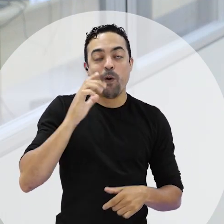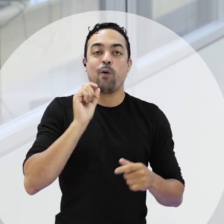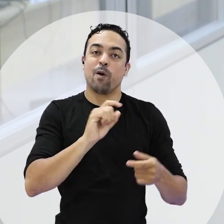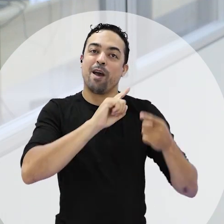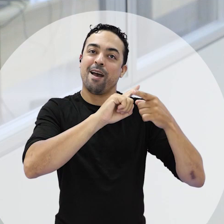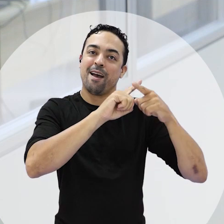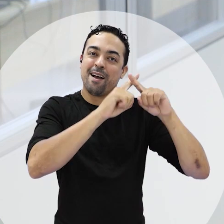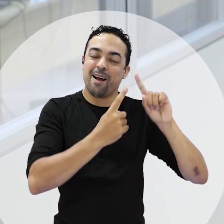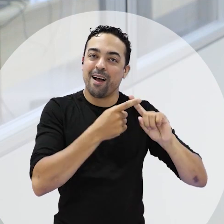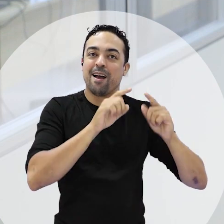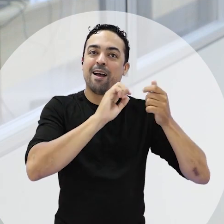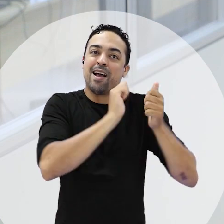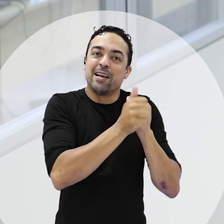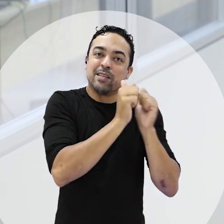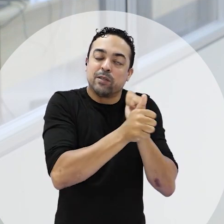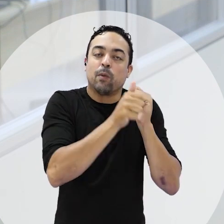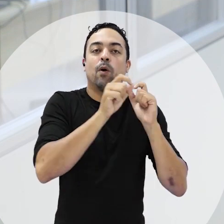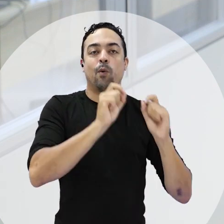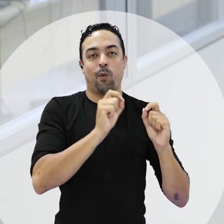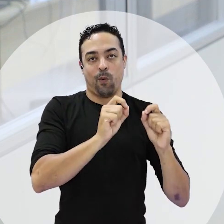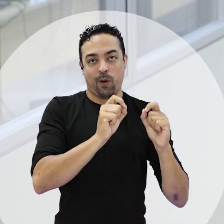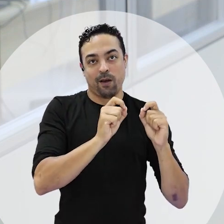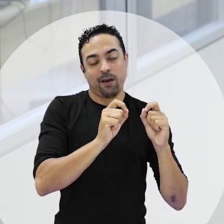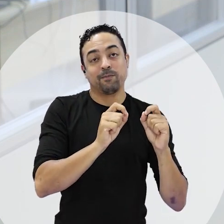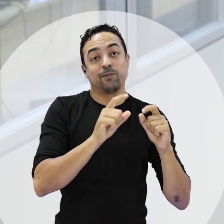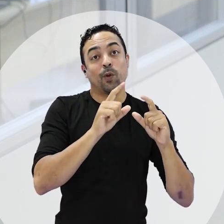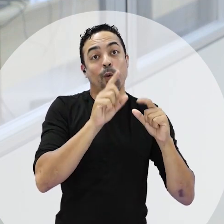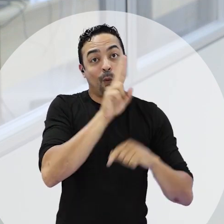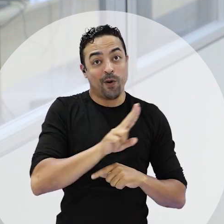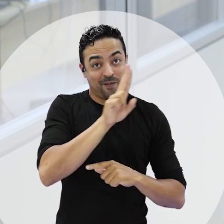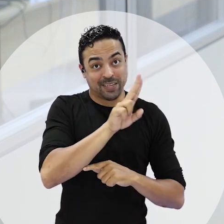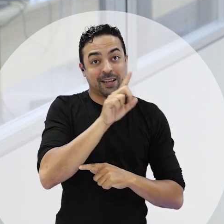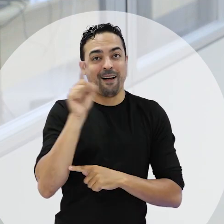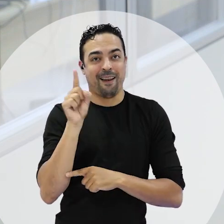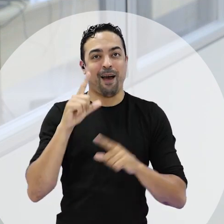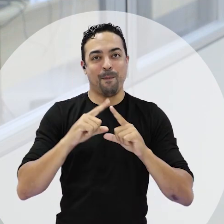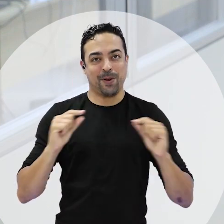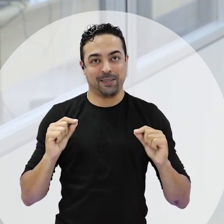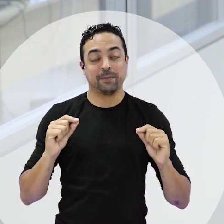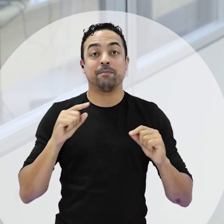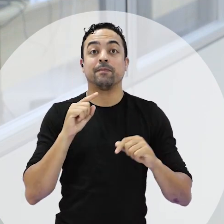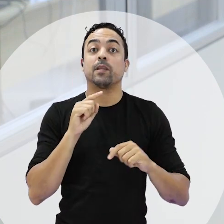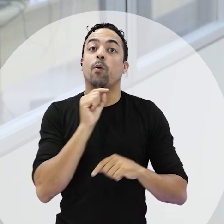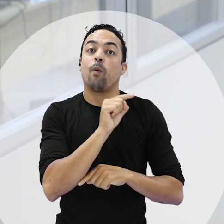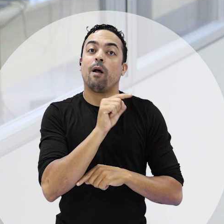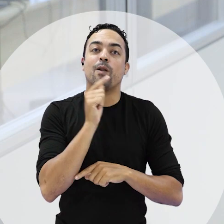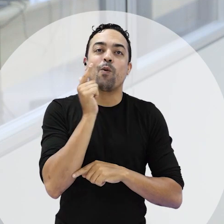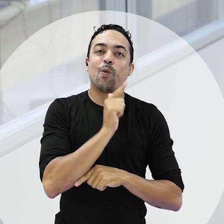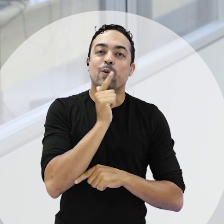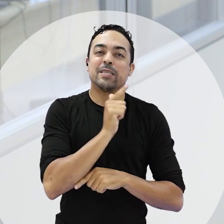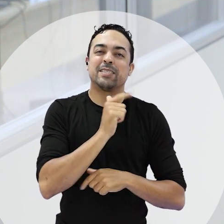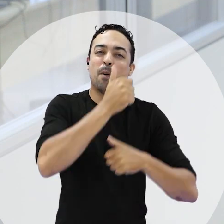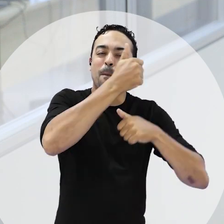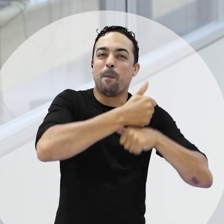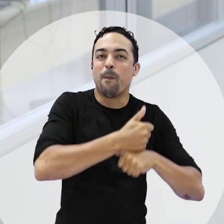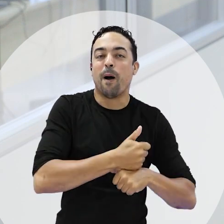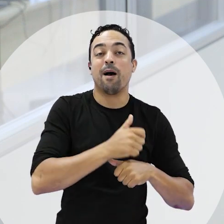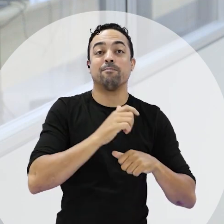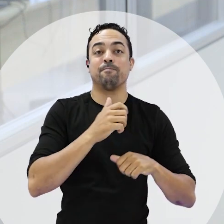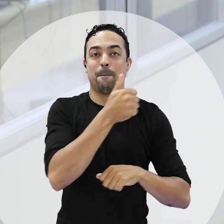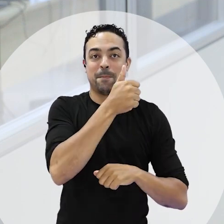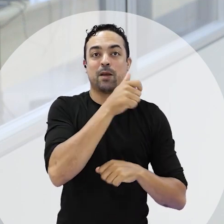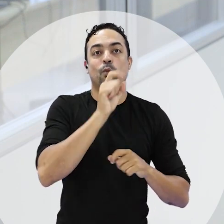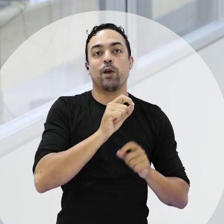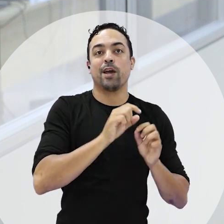universitários brasileiros os jubs realizados esse mês lá em Brasília aluno atleta cearense alcançou o lugar mais alto do pódio